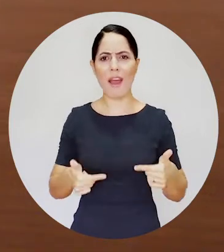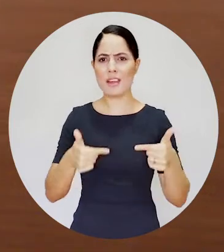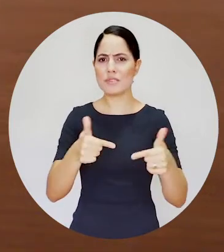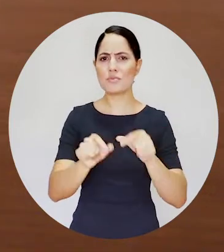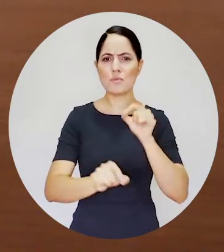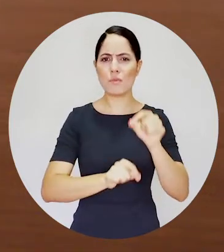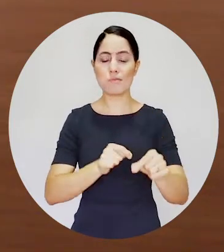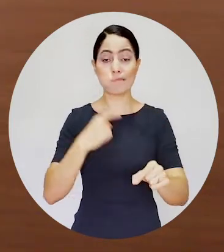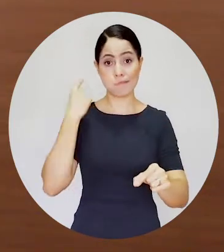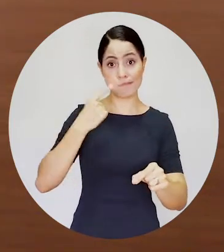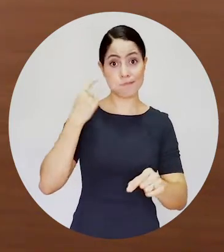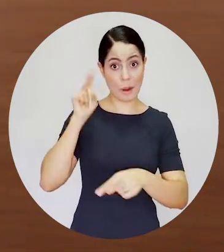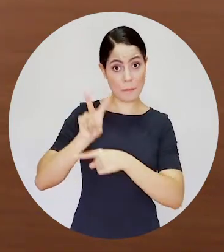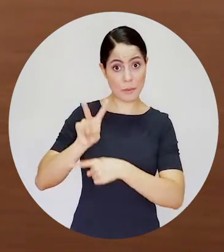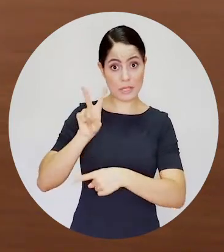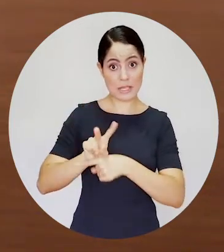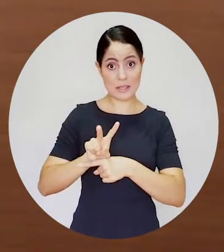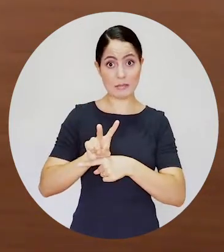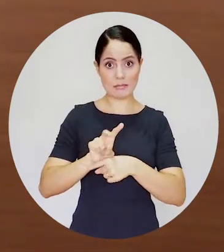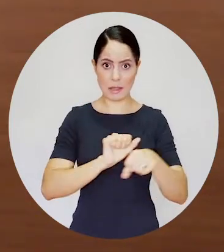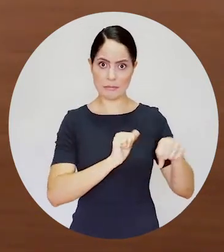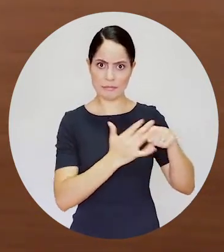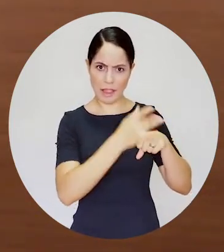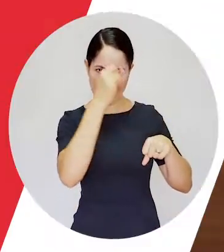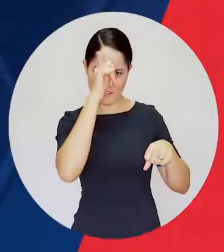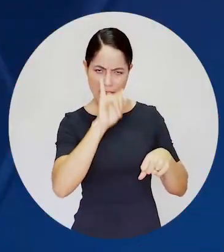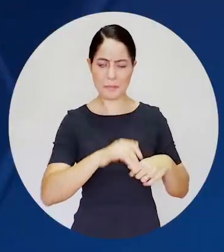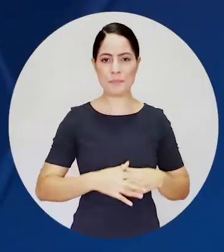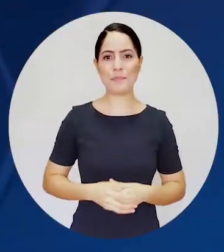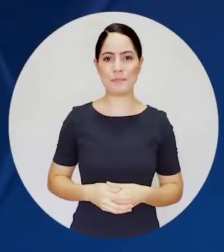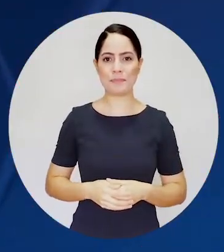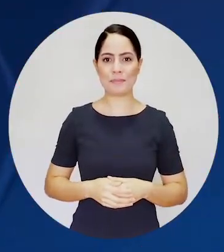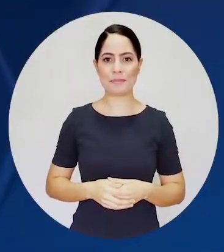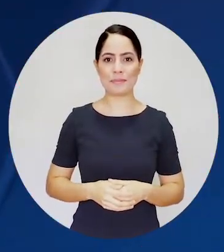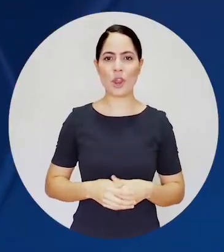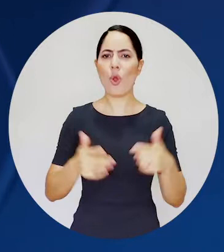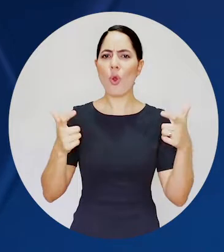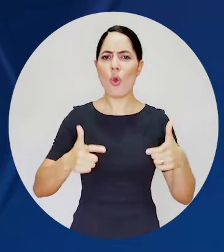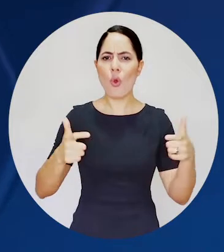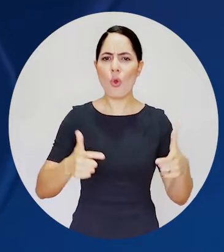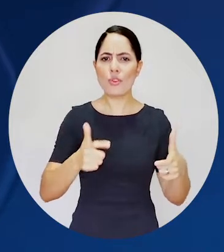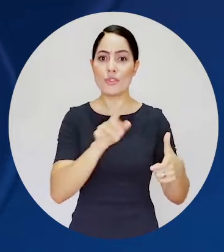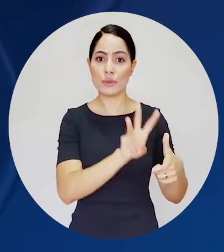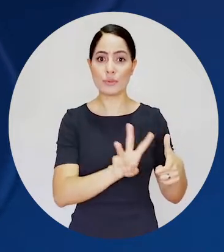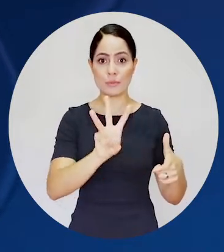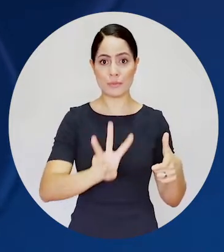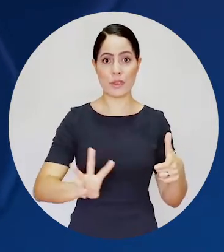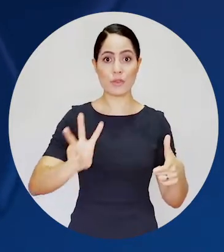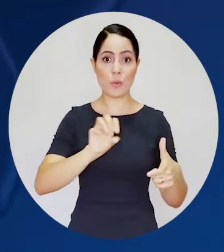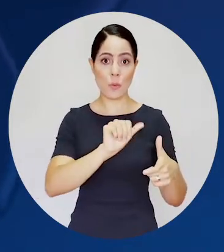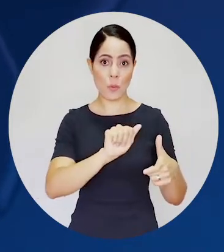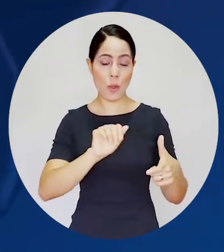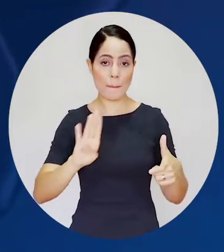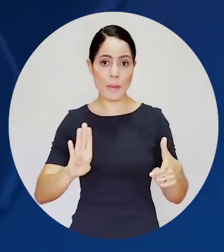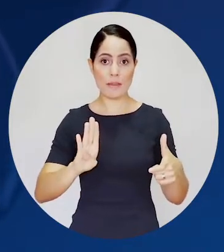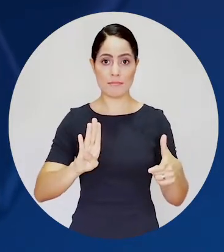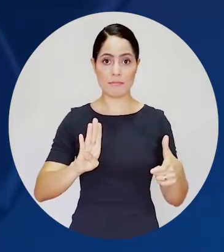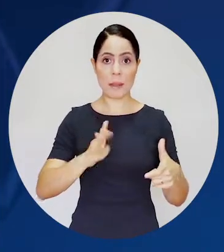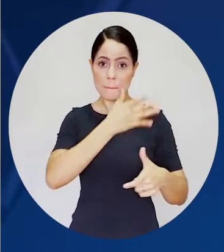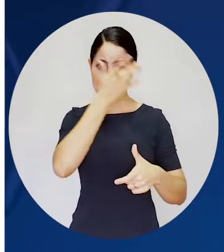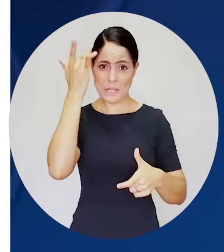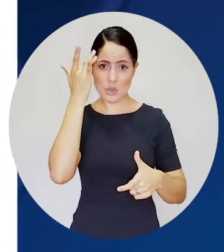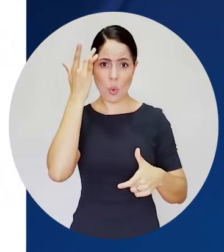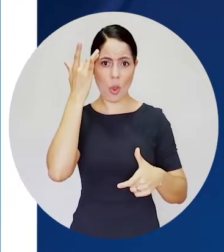advocacia em meio às consequências que a pandemia tem gerado. No site da Ordem, o advogado, a advogada e os